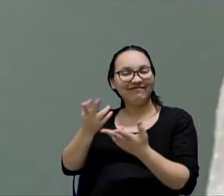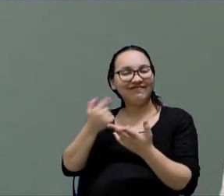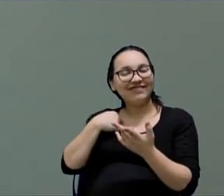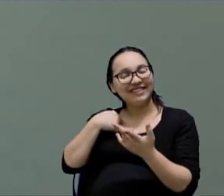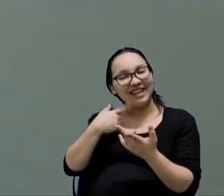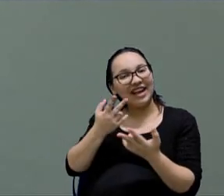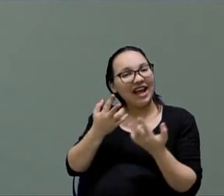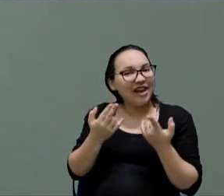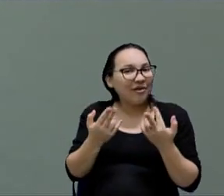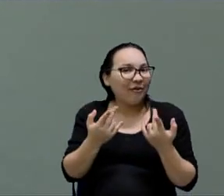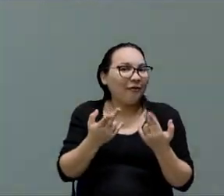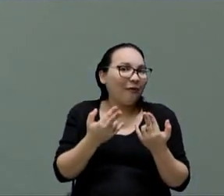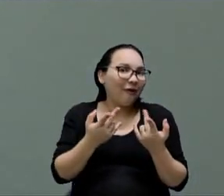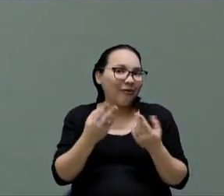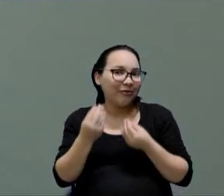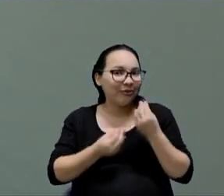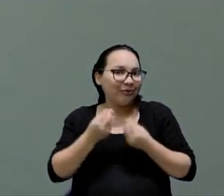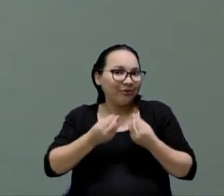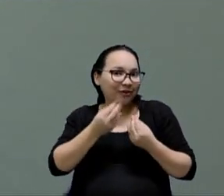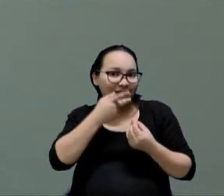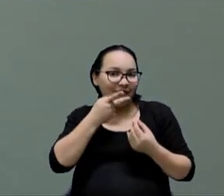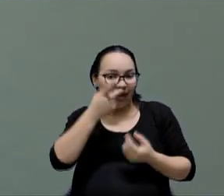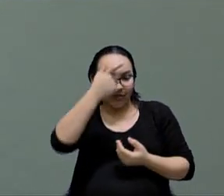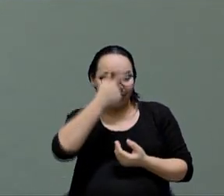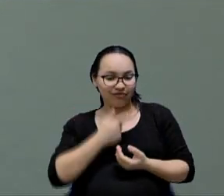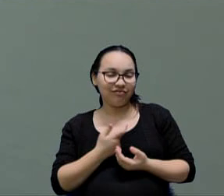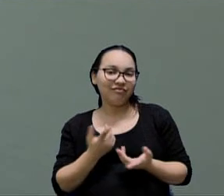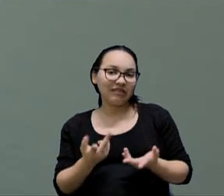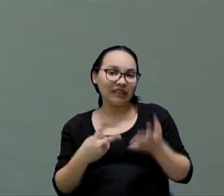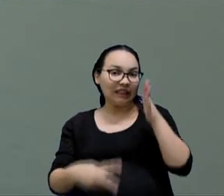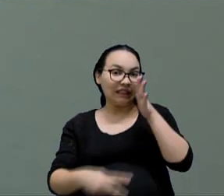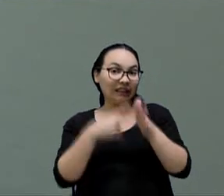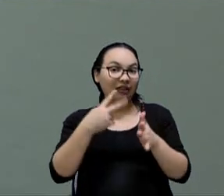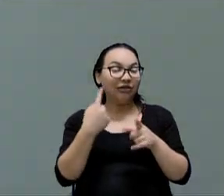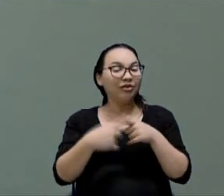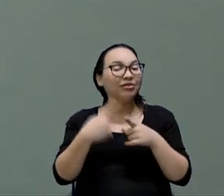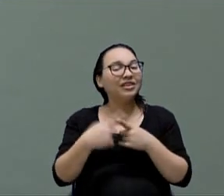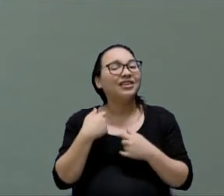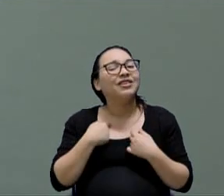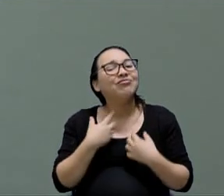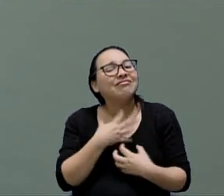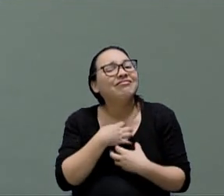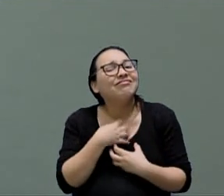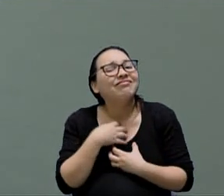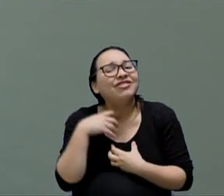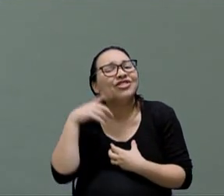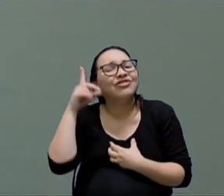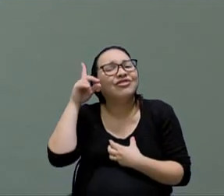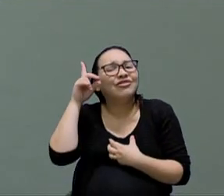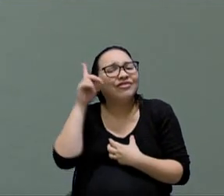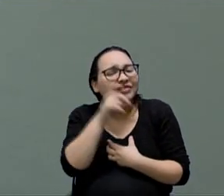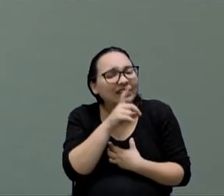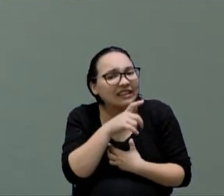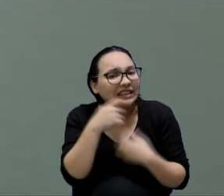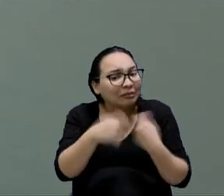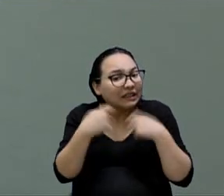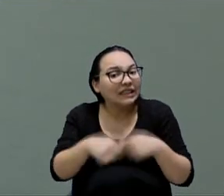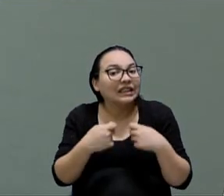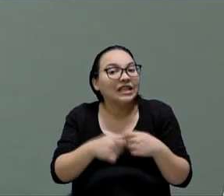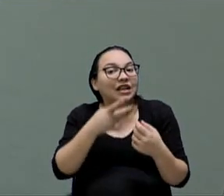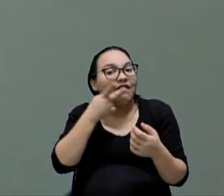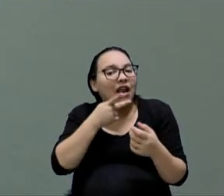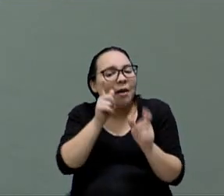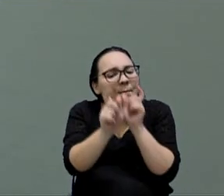que um trabalho de autorreflexão. Segundo, porque eu sinto a necessidade de procurar as palavras perfeitas que